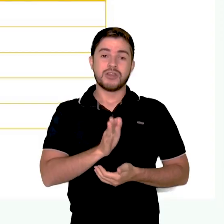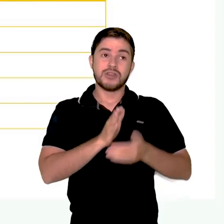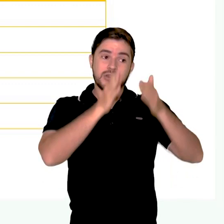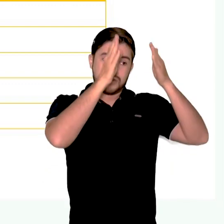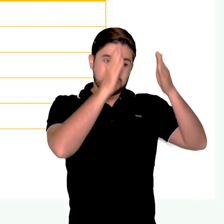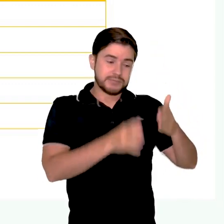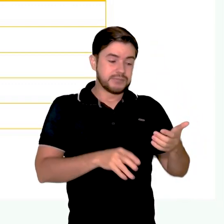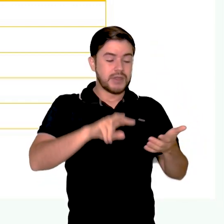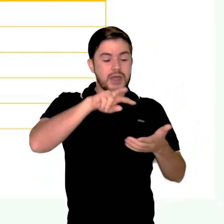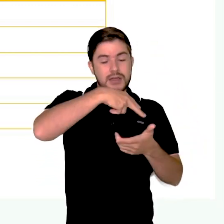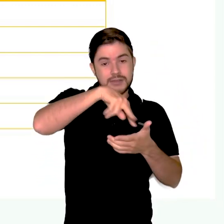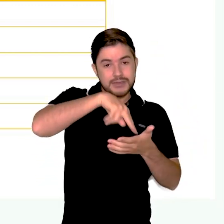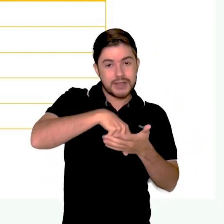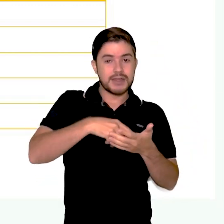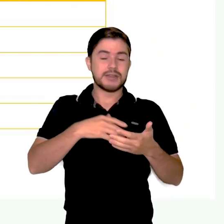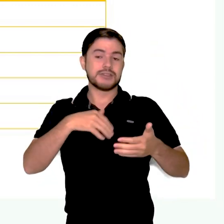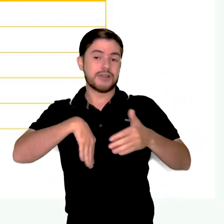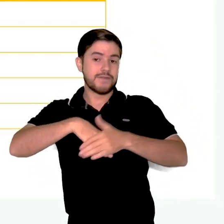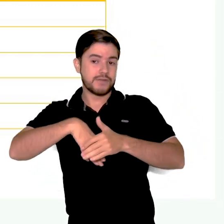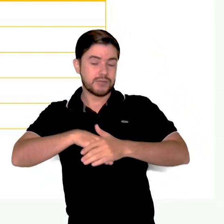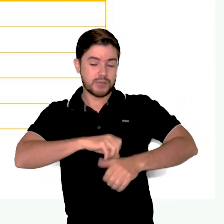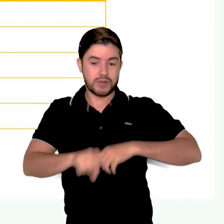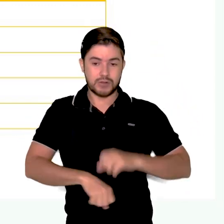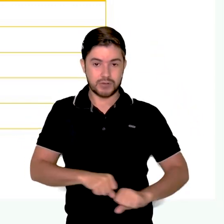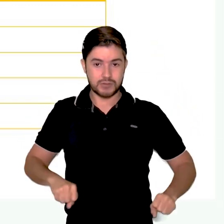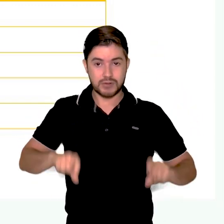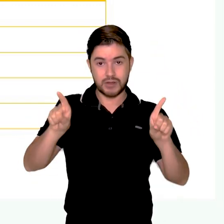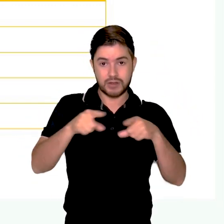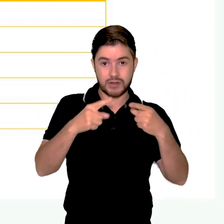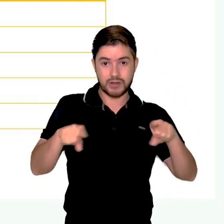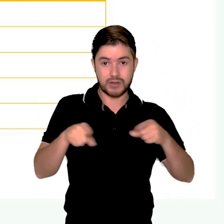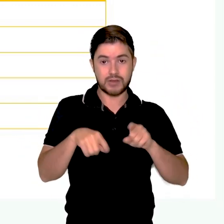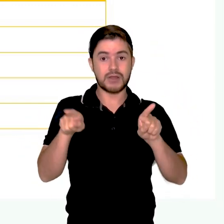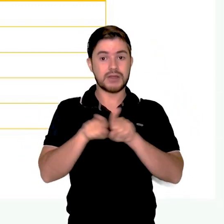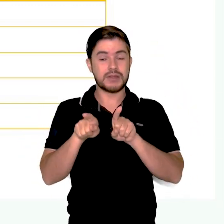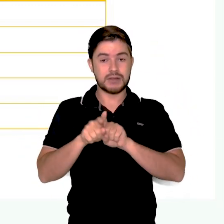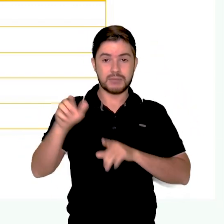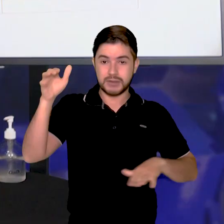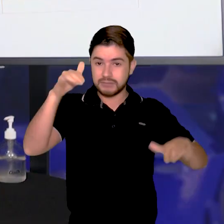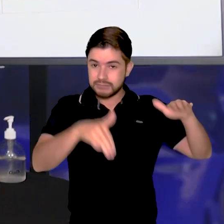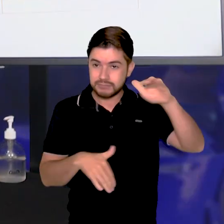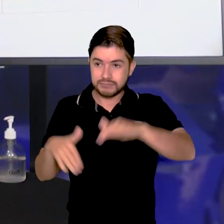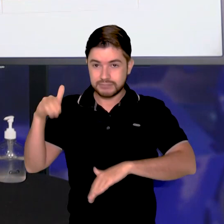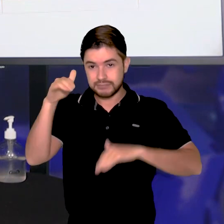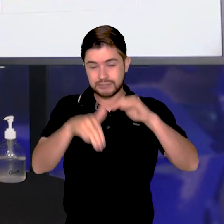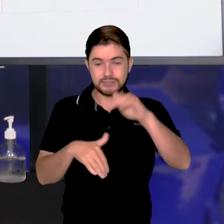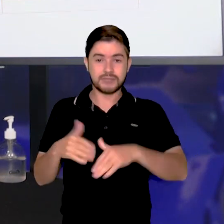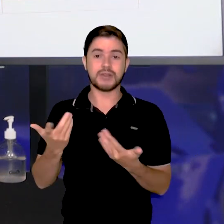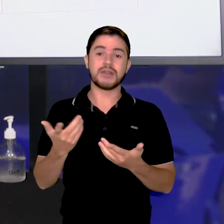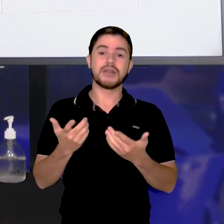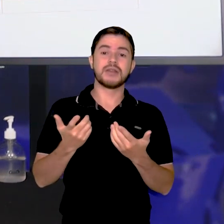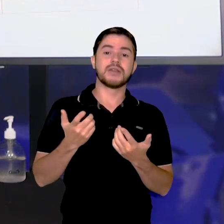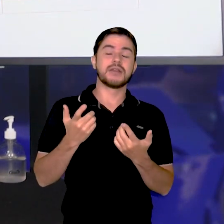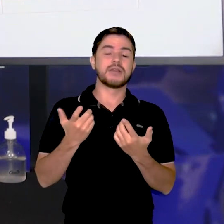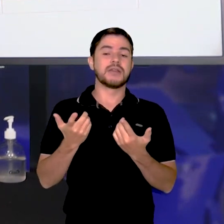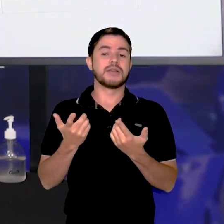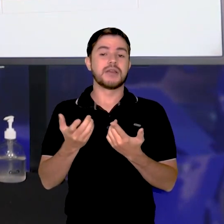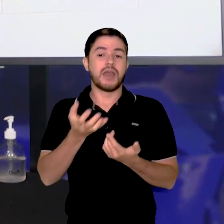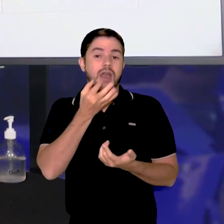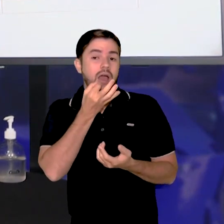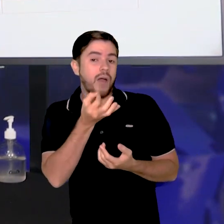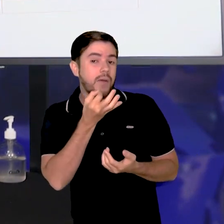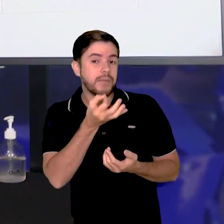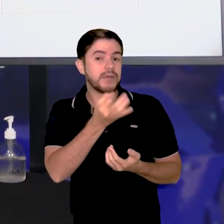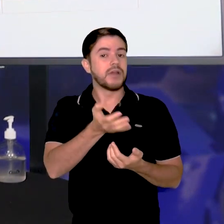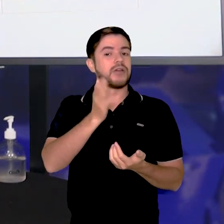ó, a dança, o futebol, o judô, a música e a natação, que são as hipóteses que Carlos chegou